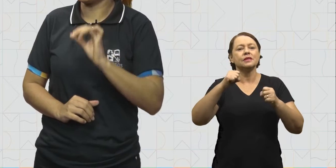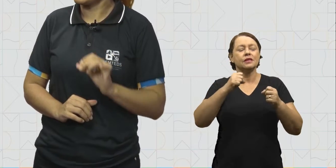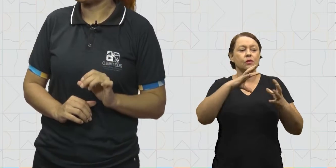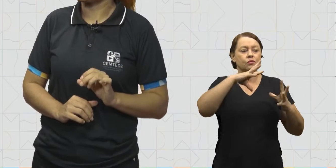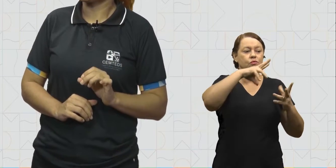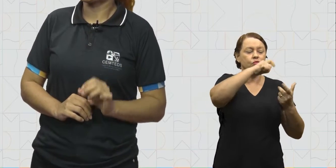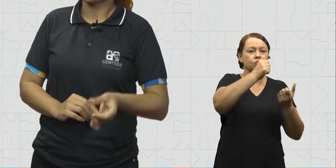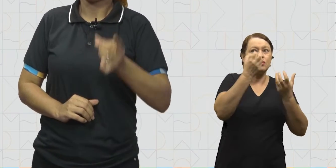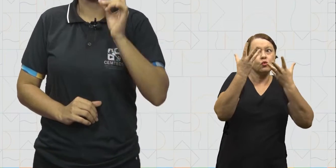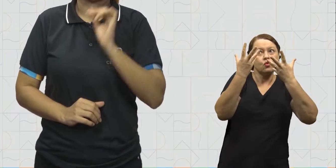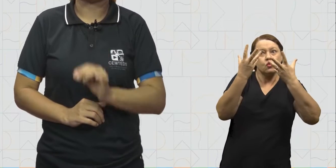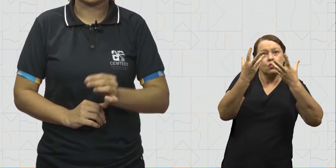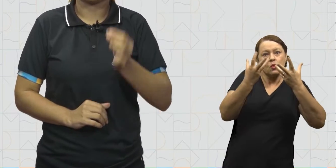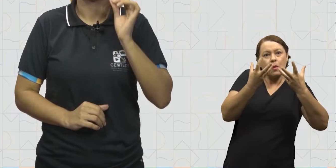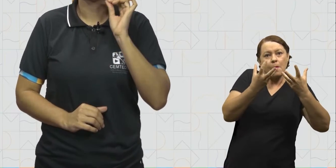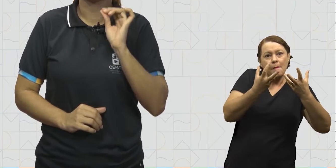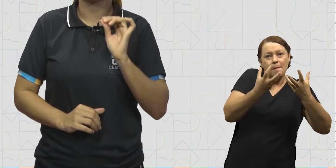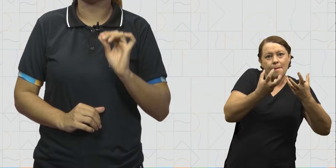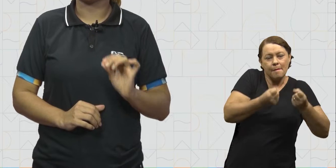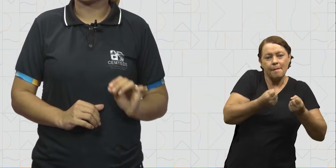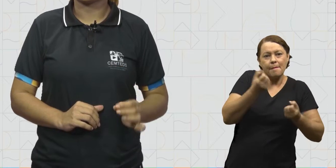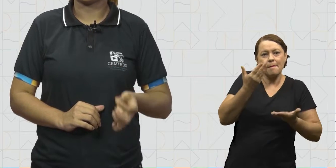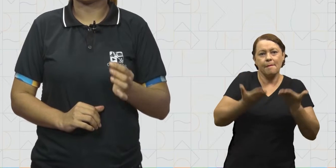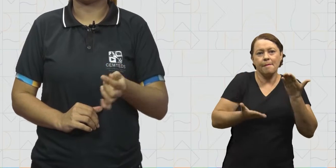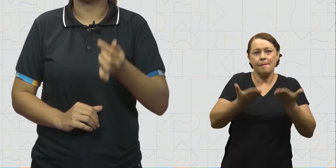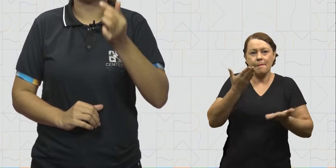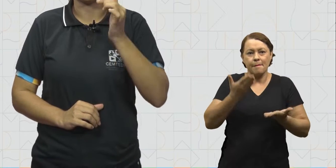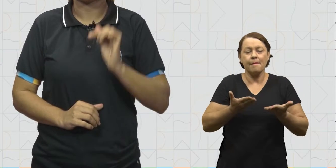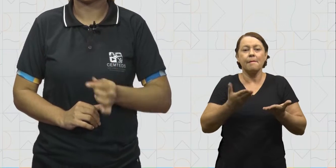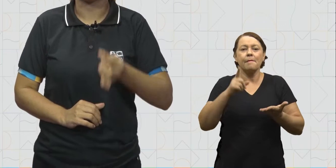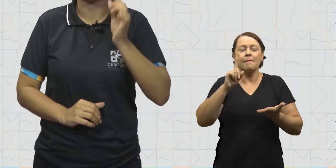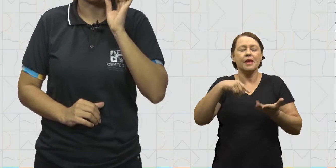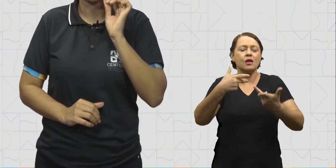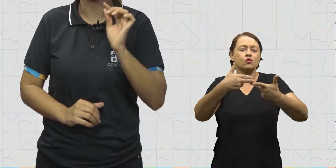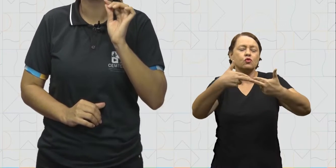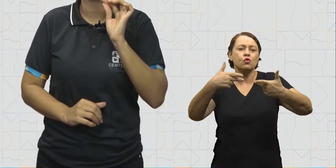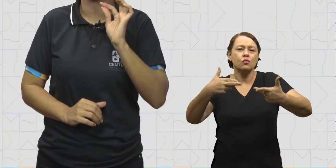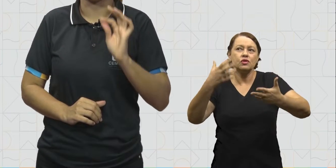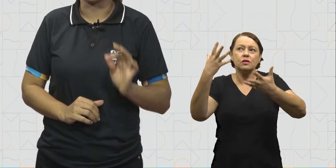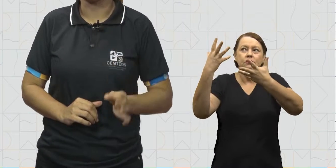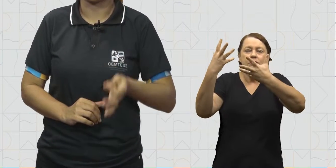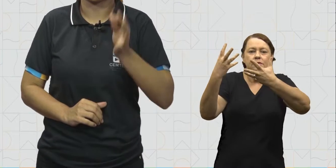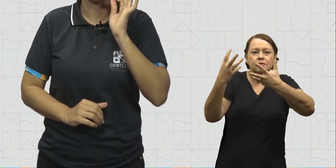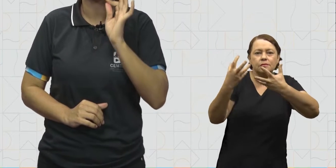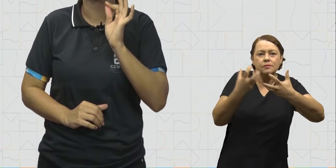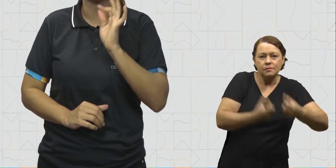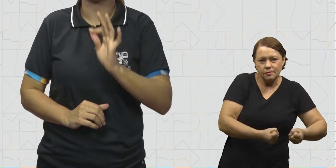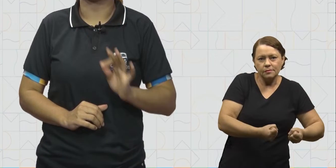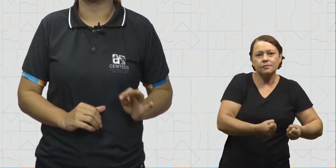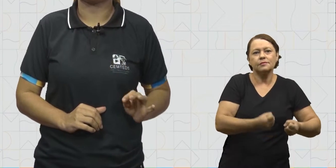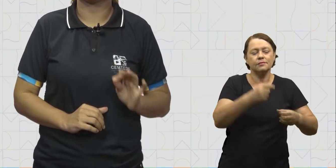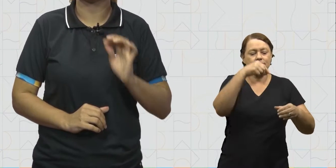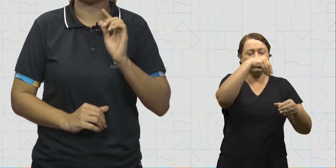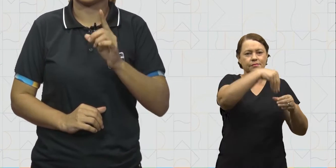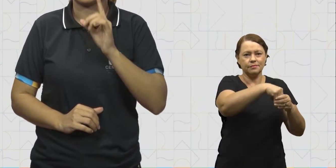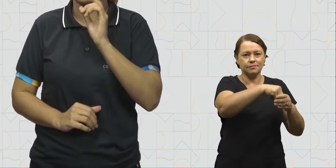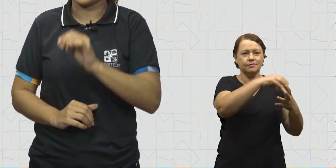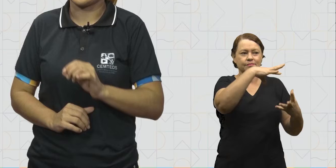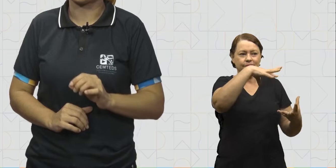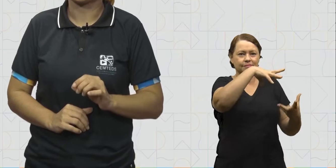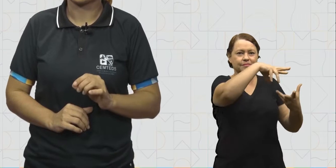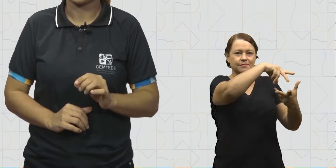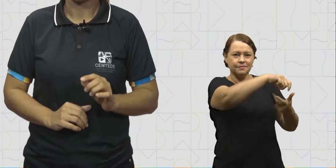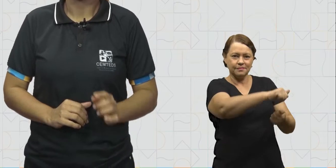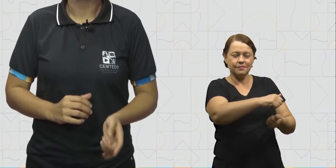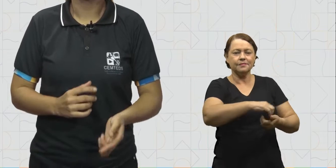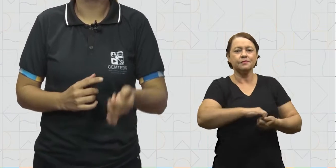a gravidade, pois é definido pela força com que este corpo é atraído para o centro da